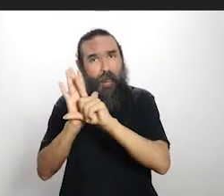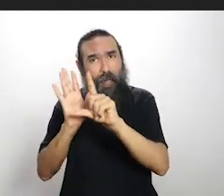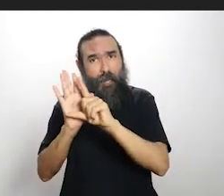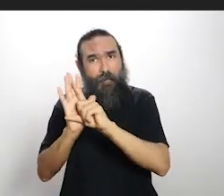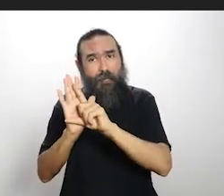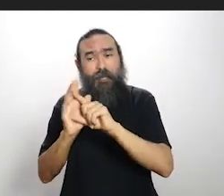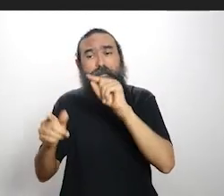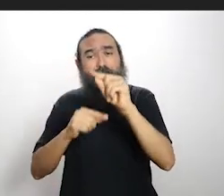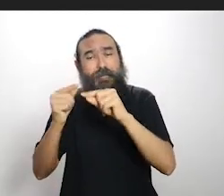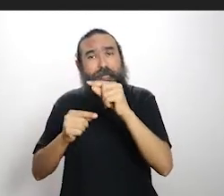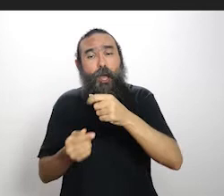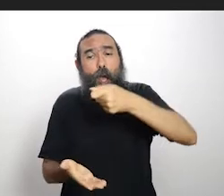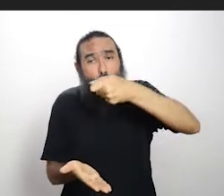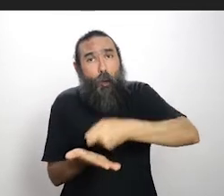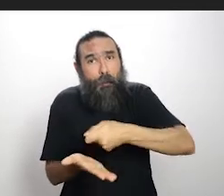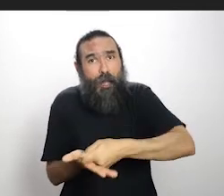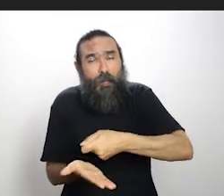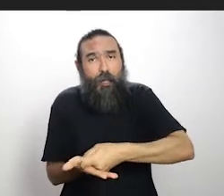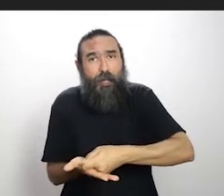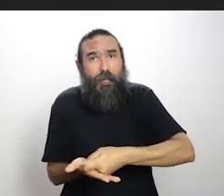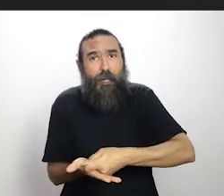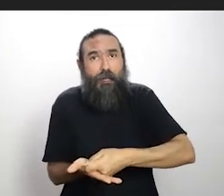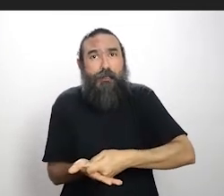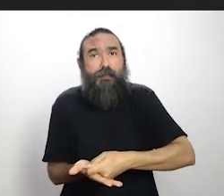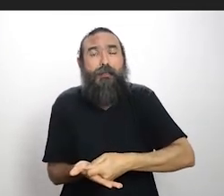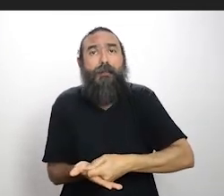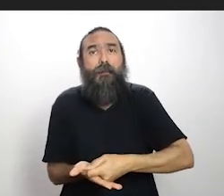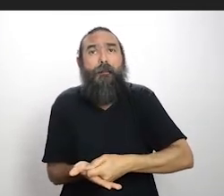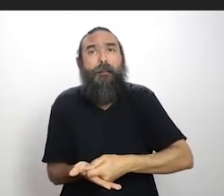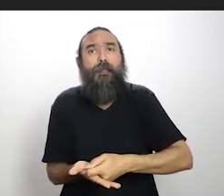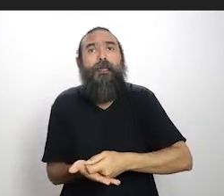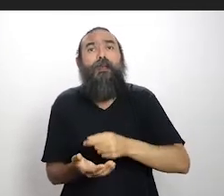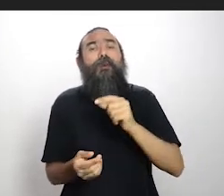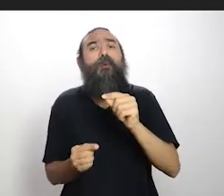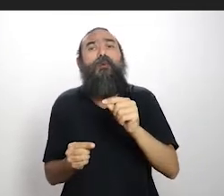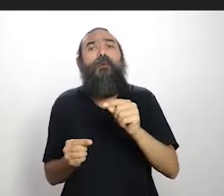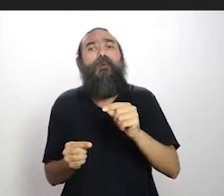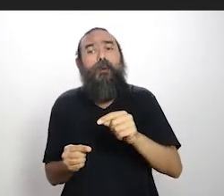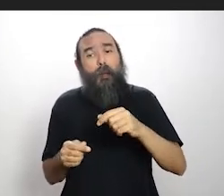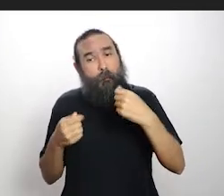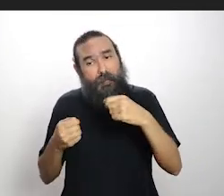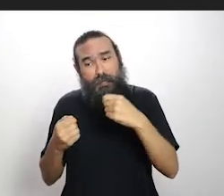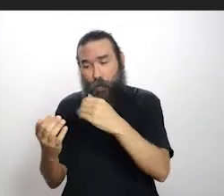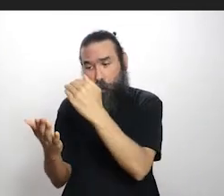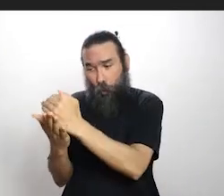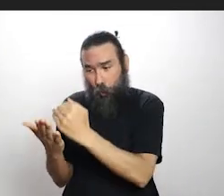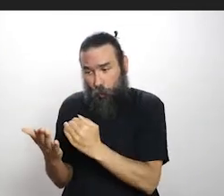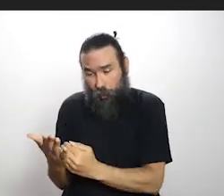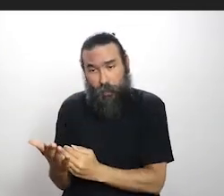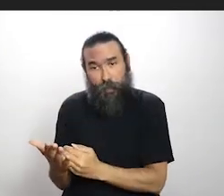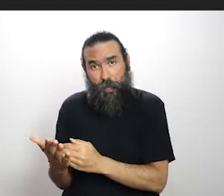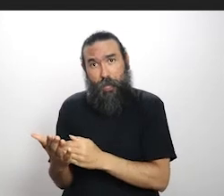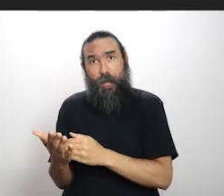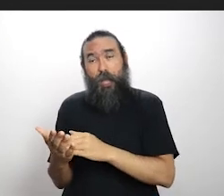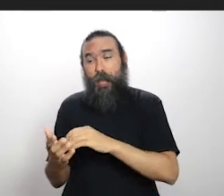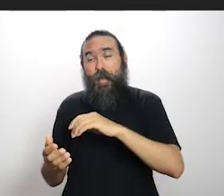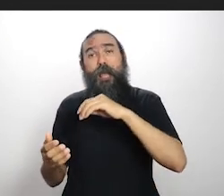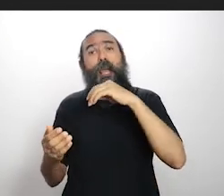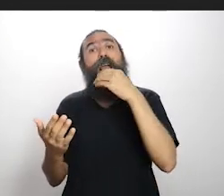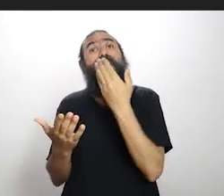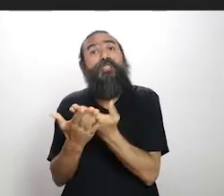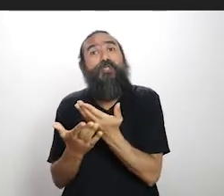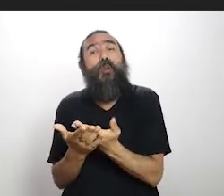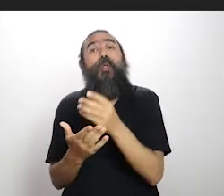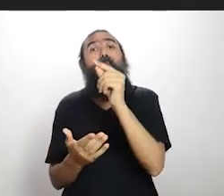11.645 fala da obrigatoriedade de colocar no currículo escolar, né, das escolas,